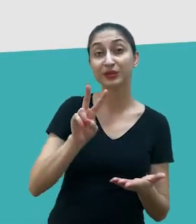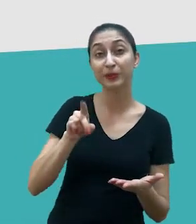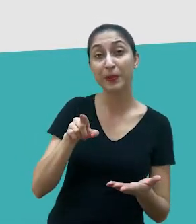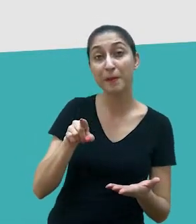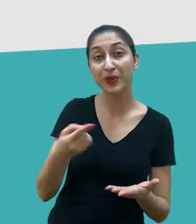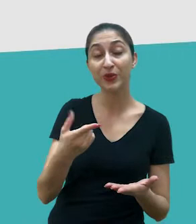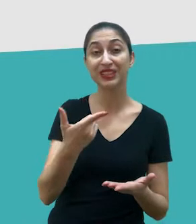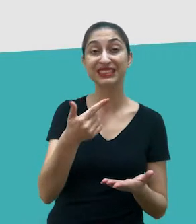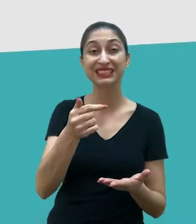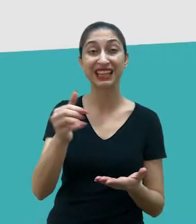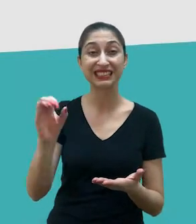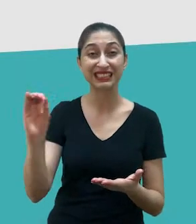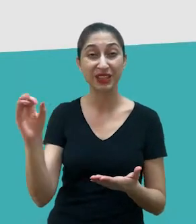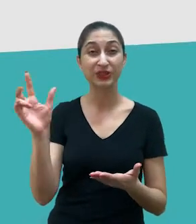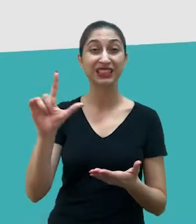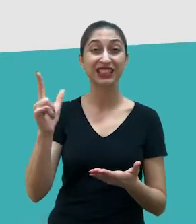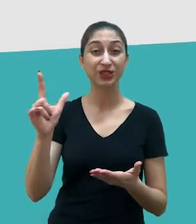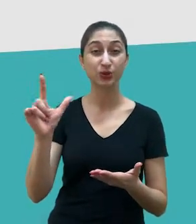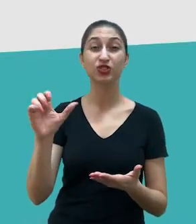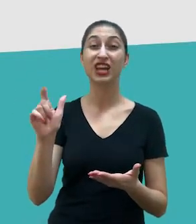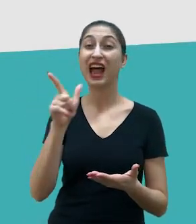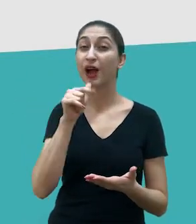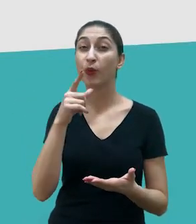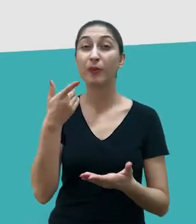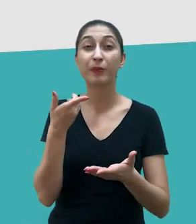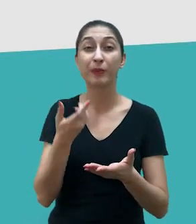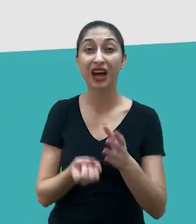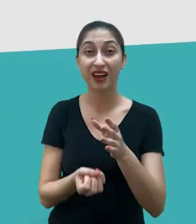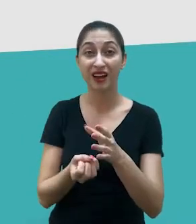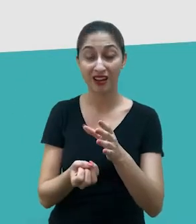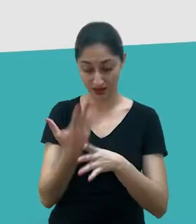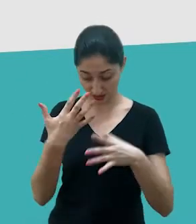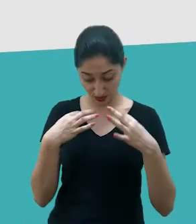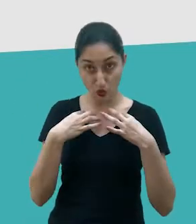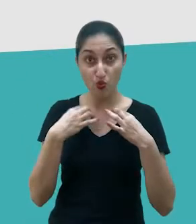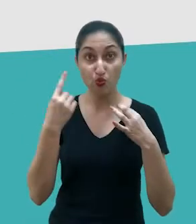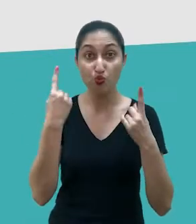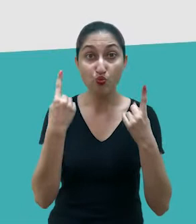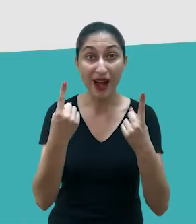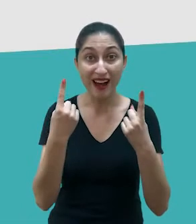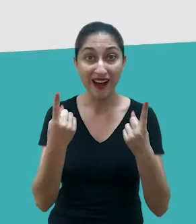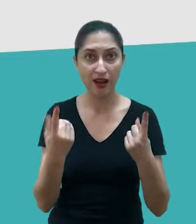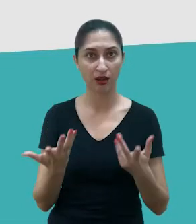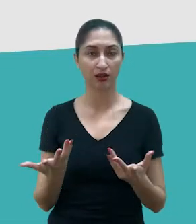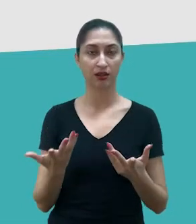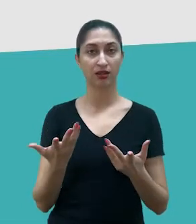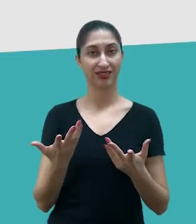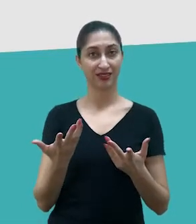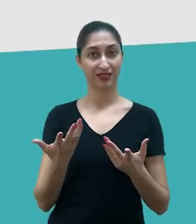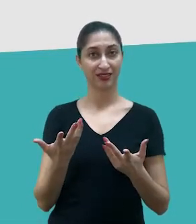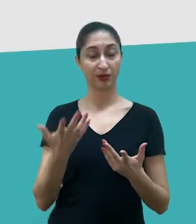2.700 litros de água. Então, imaginem o quanto que nós não gastamos de